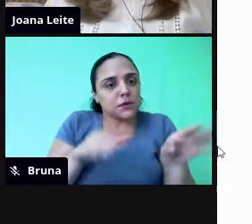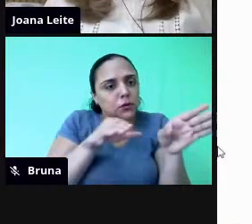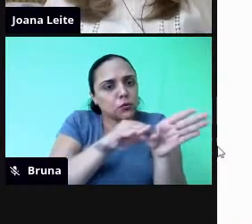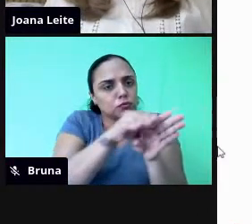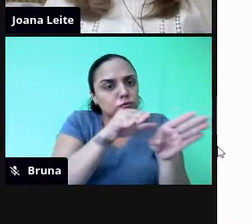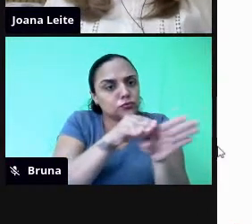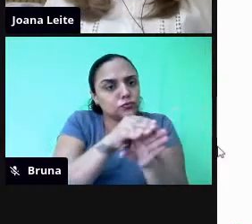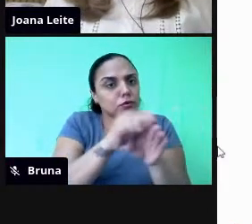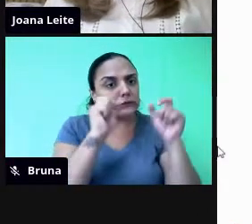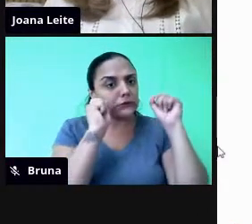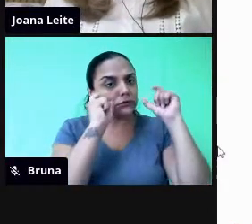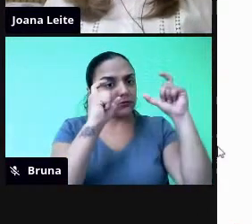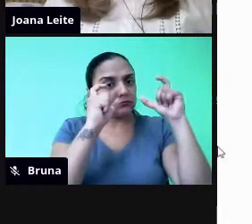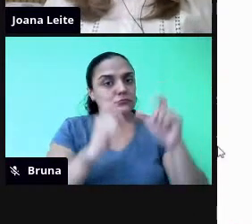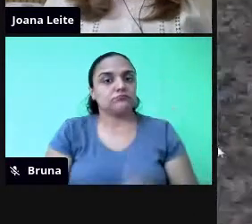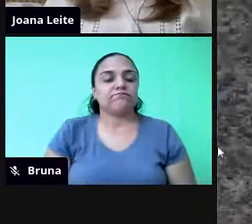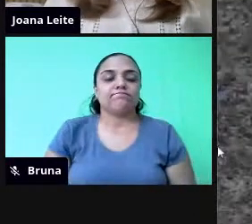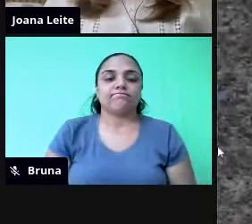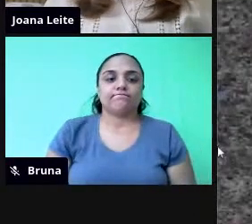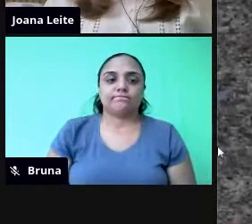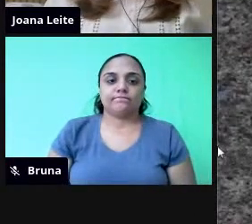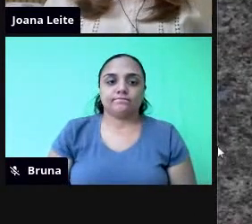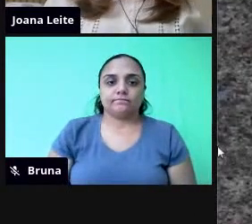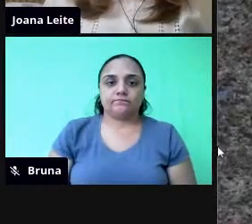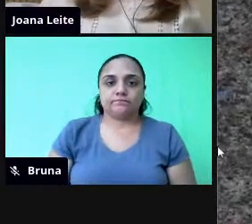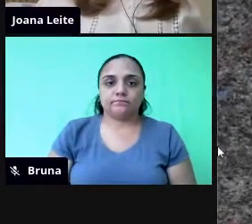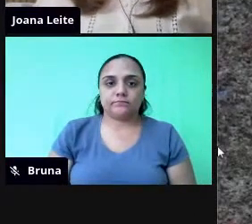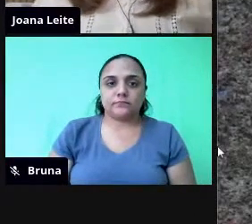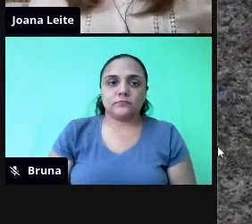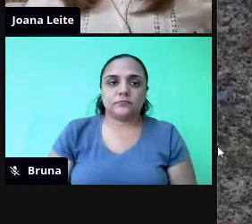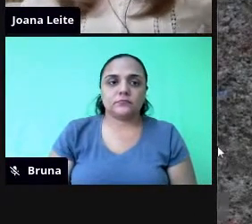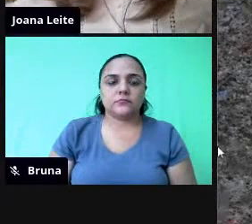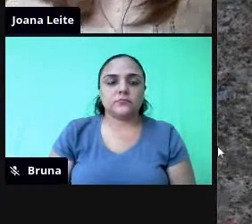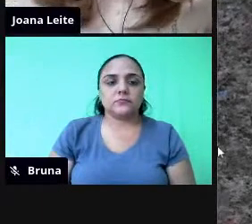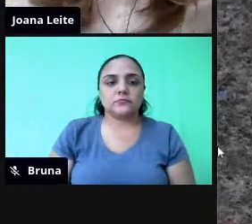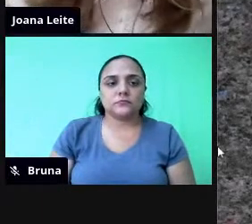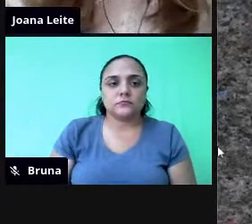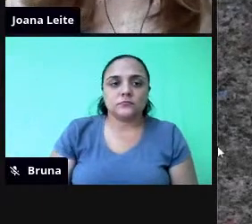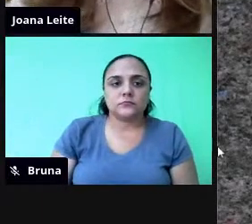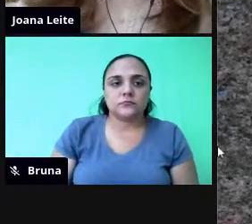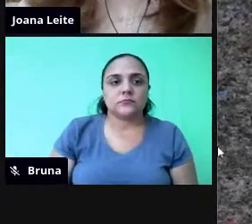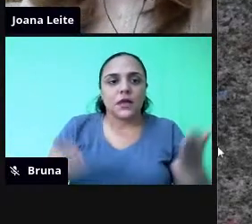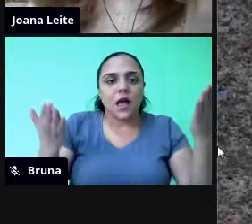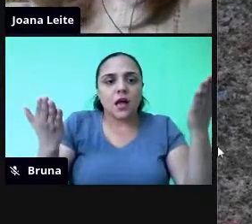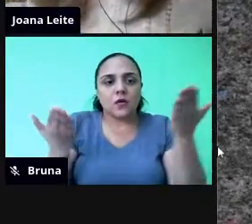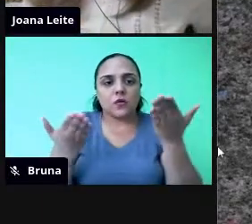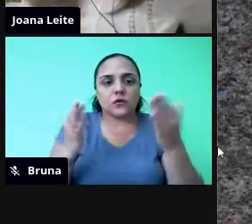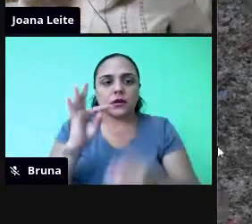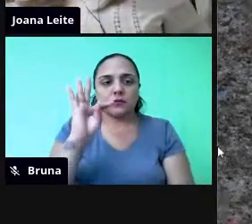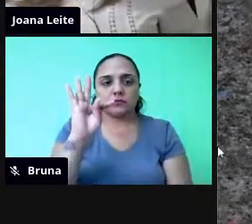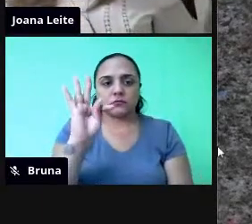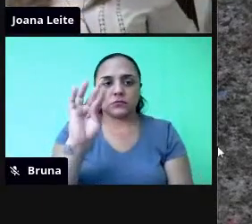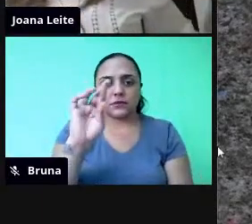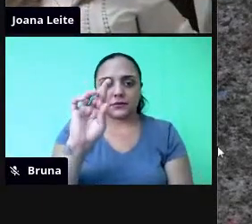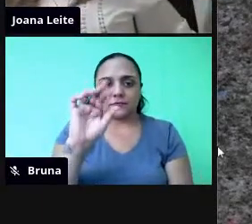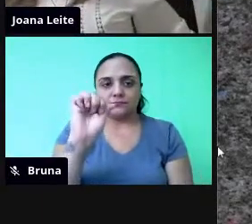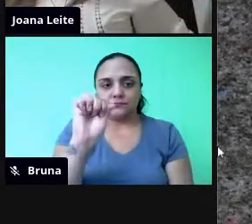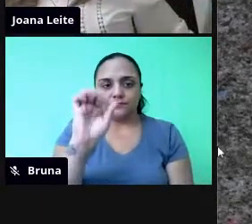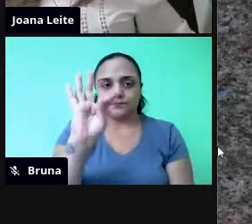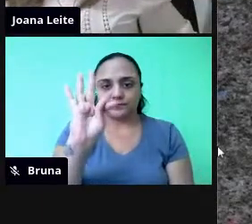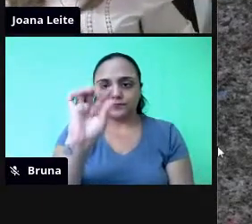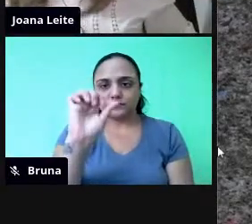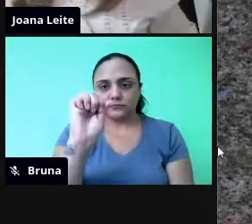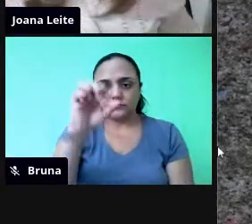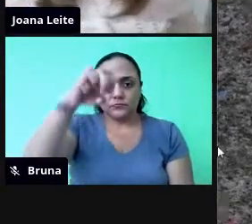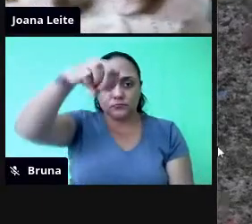orientações, né, enquanto a busca por diagnóstico, por investigação. E quanto ao tratamento, né, uma vez essas crianças